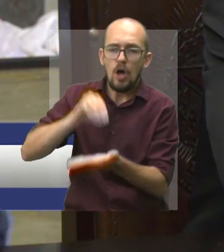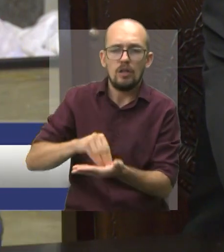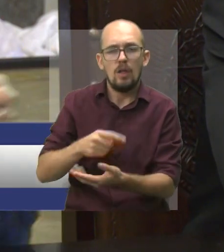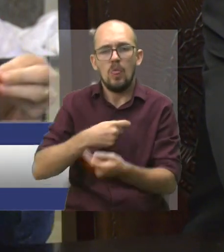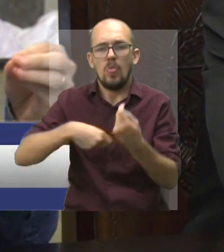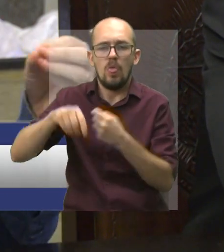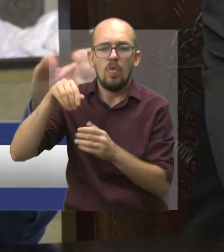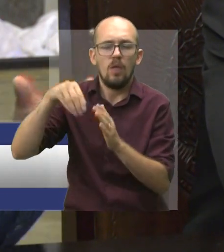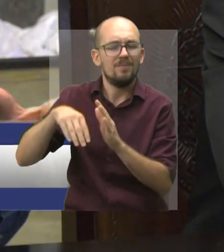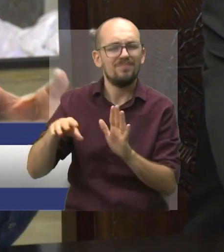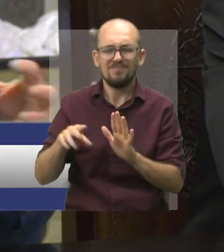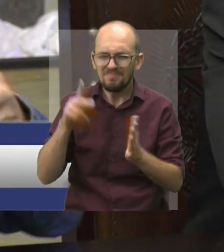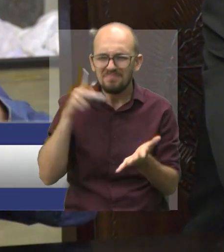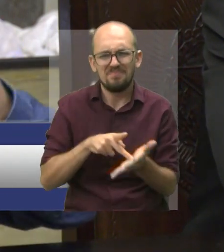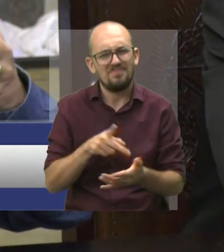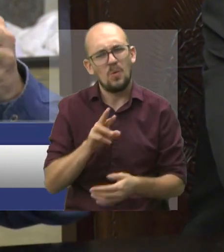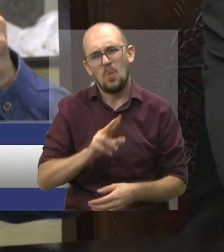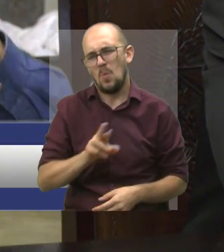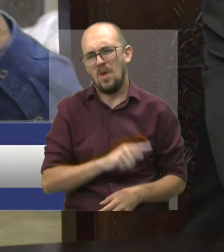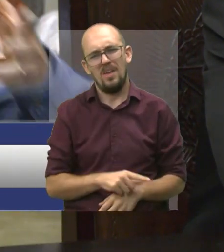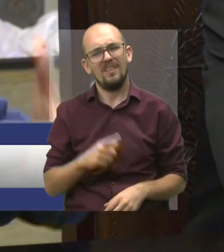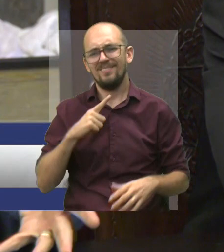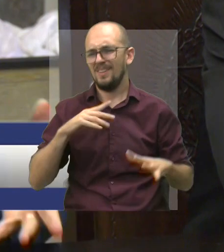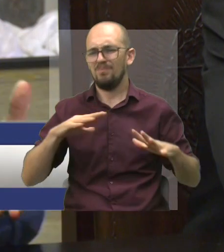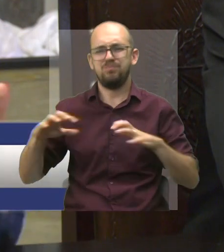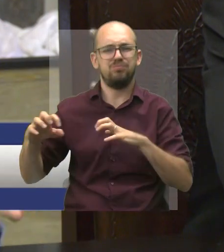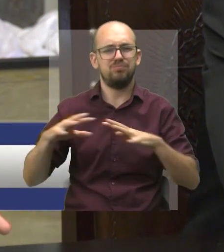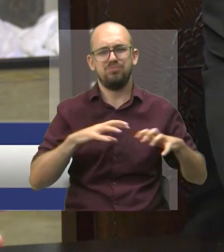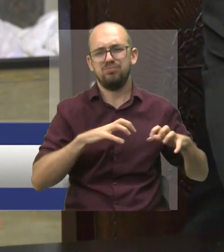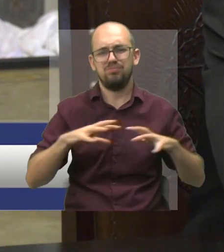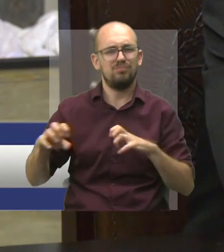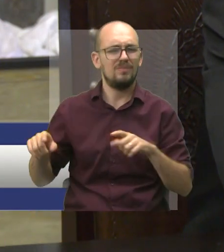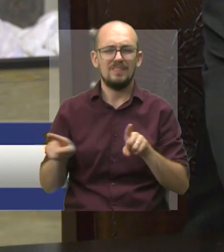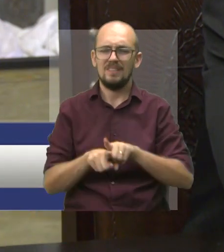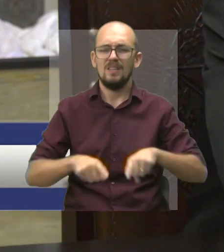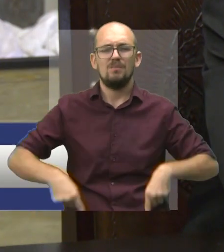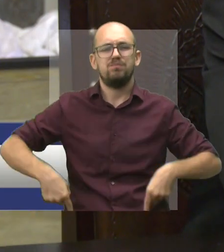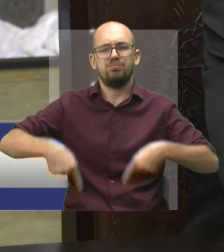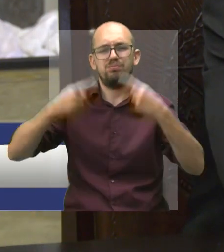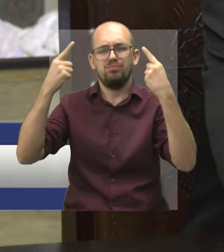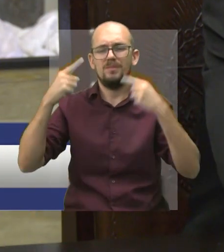é uma briga, sabe? Números contraditórios. Enfim,